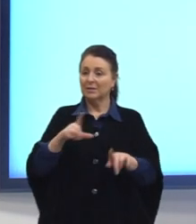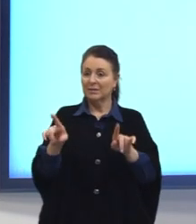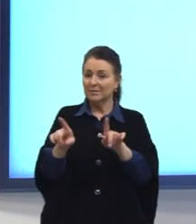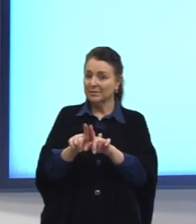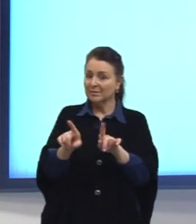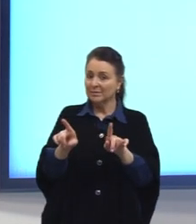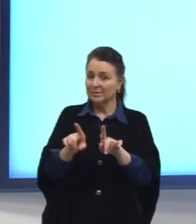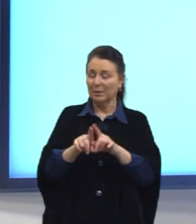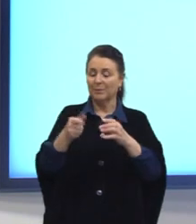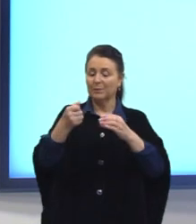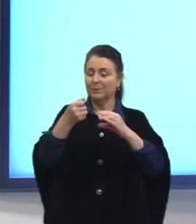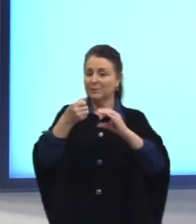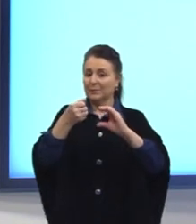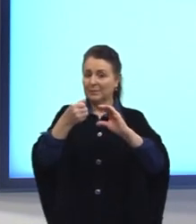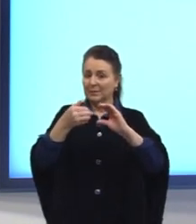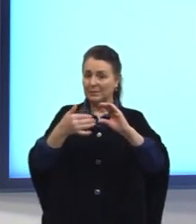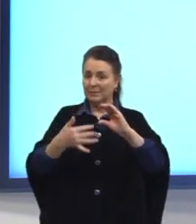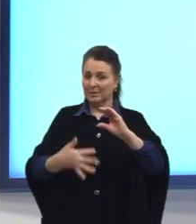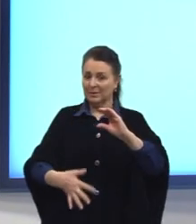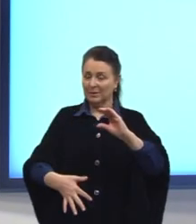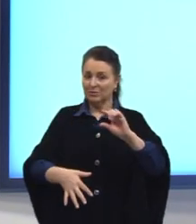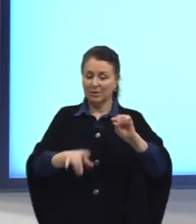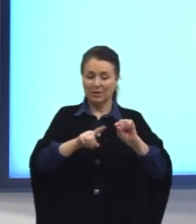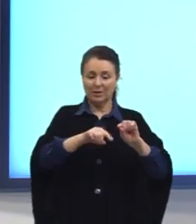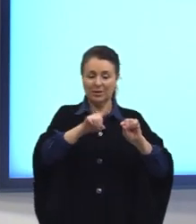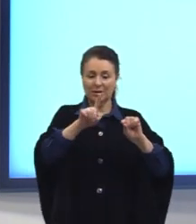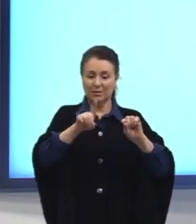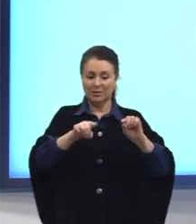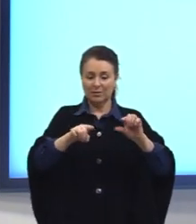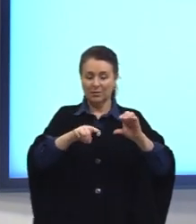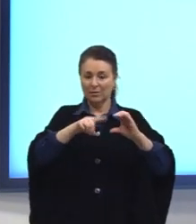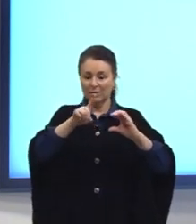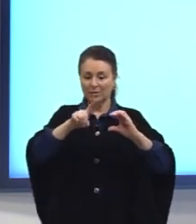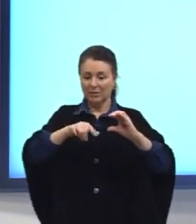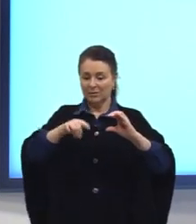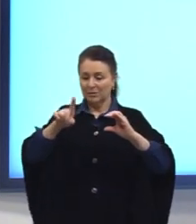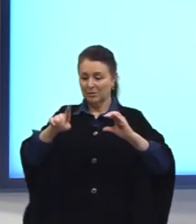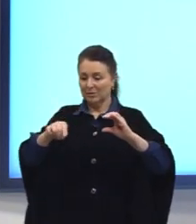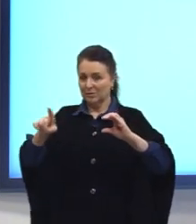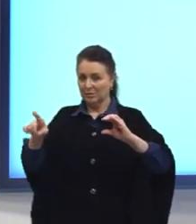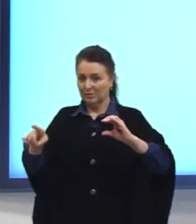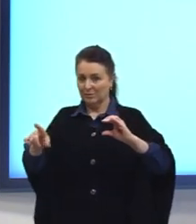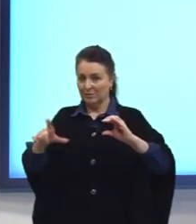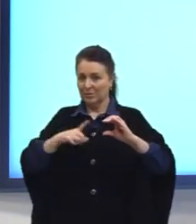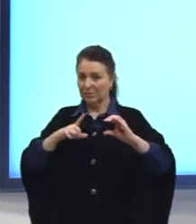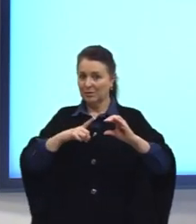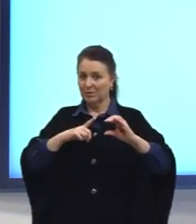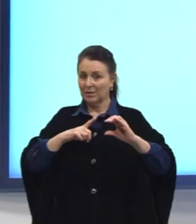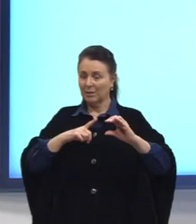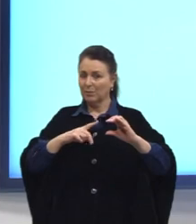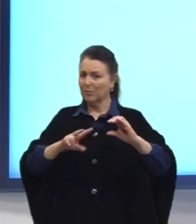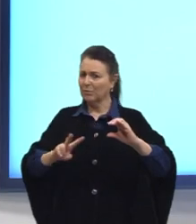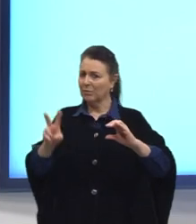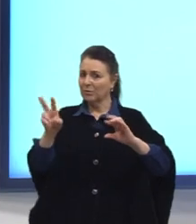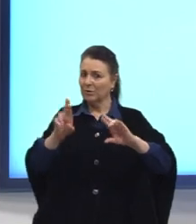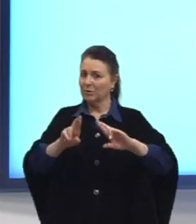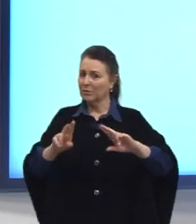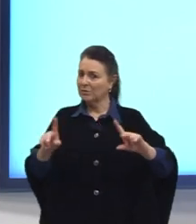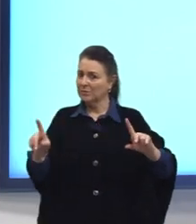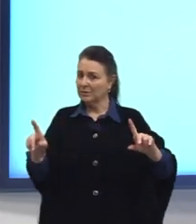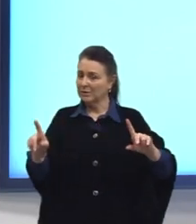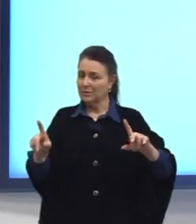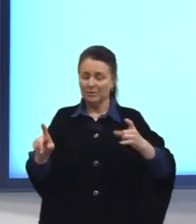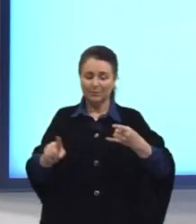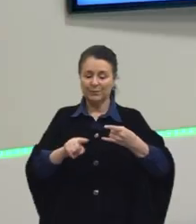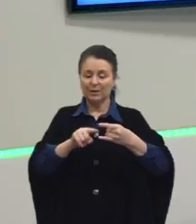das características das ondas tem também o valor dessa frequência que vai ser diferente certo então aqui né para